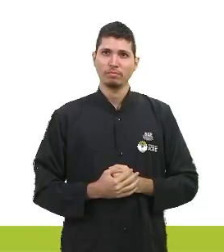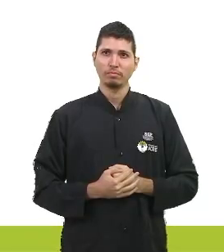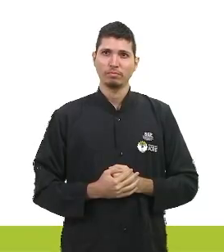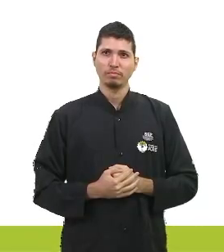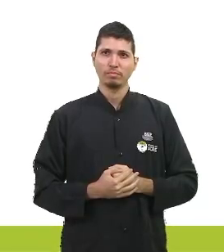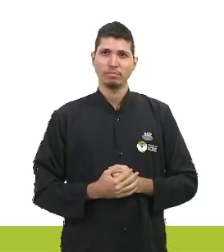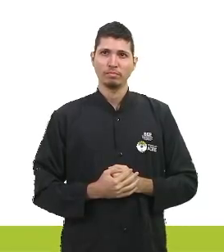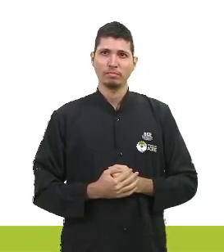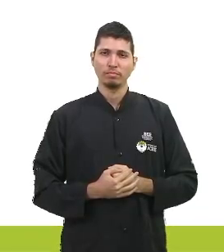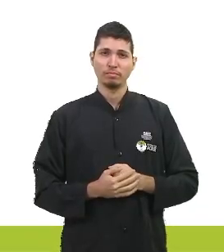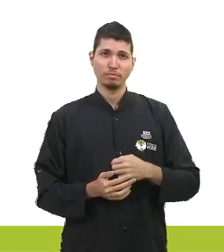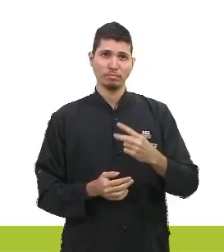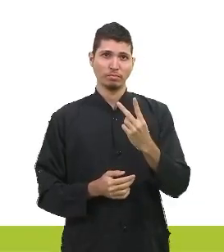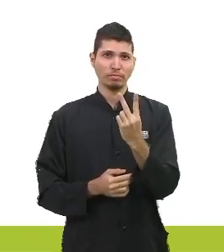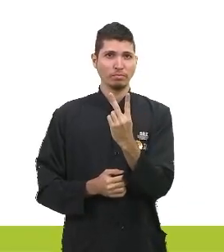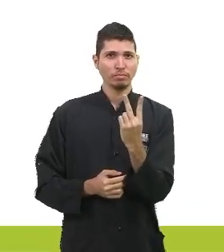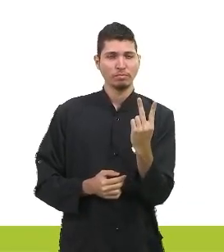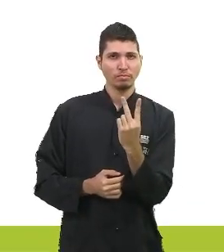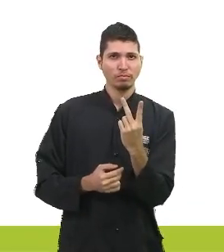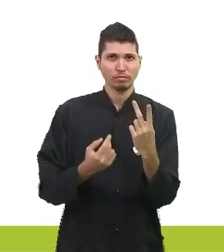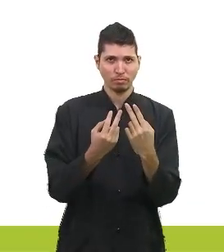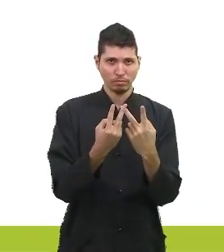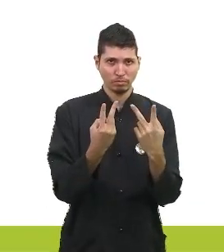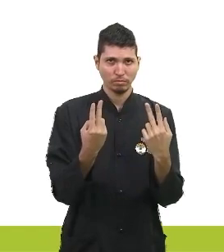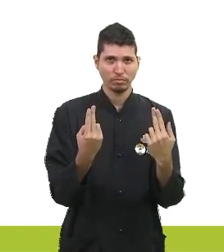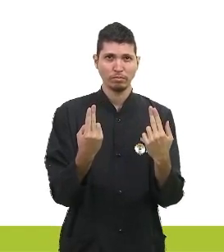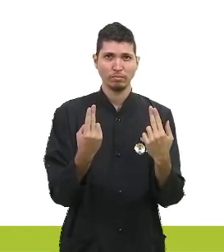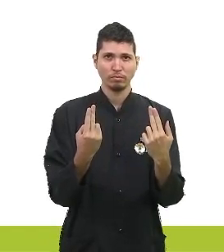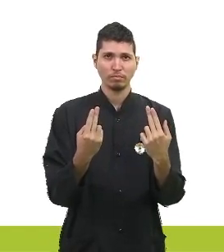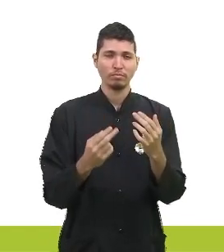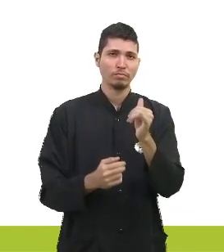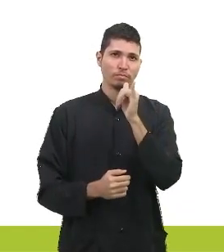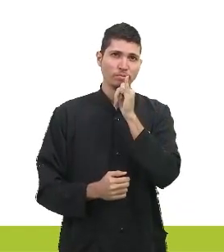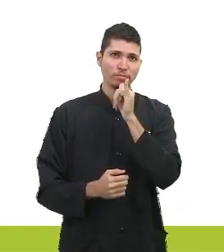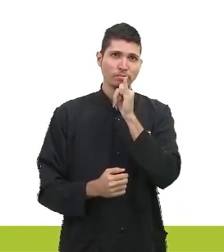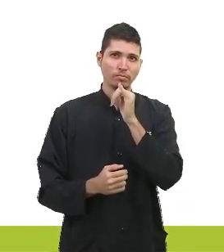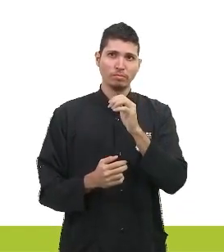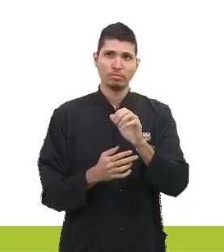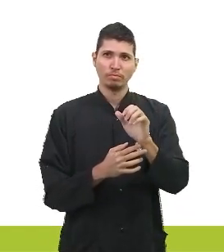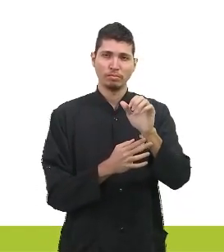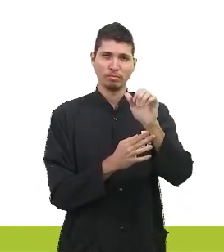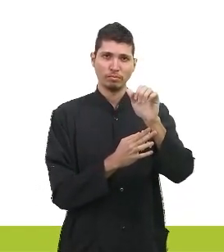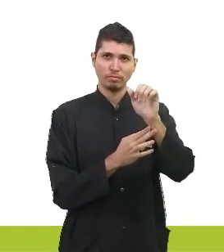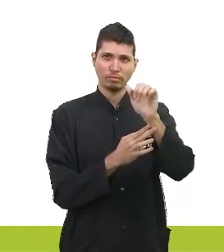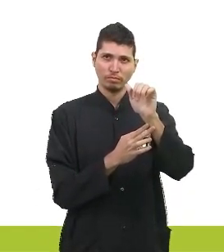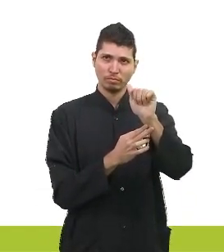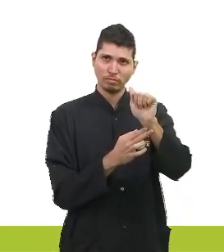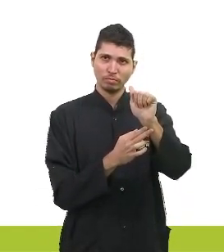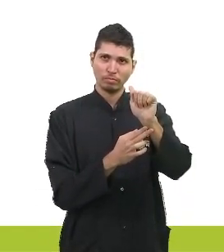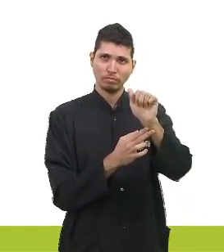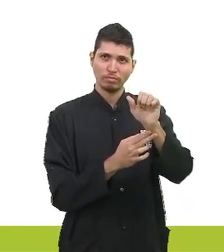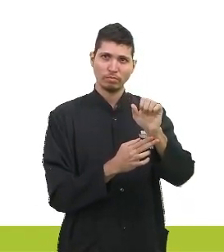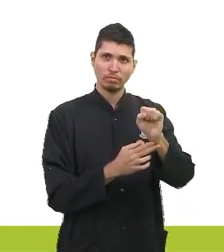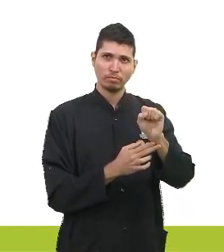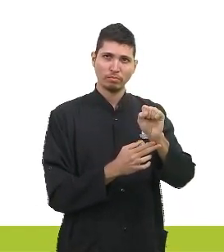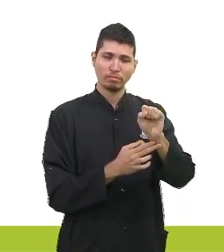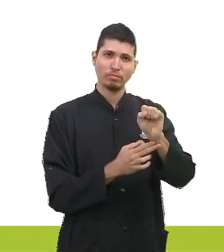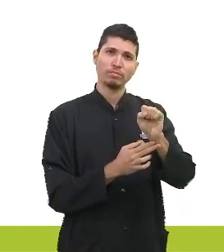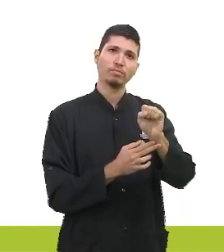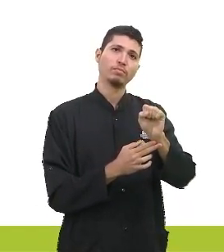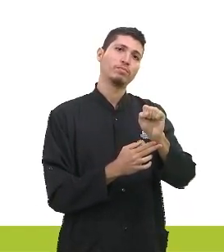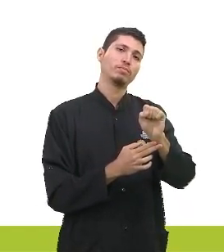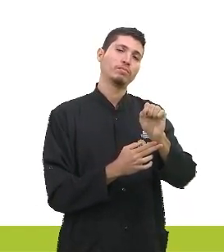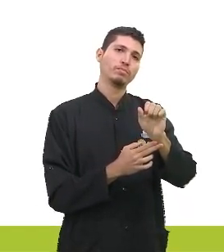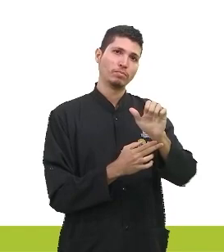Nós temos duas igualdades. Por exemplo, A sobre seno de alfa e B sobre seno de